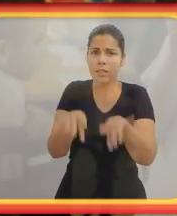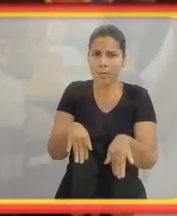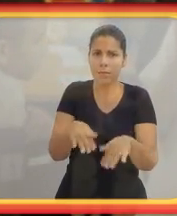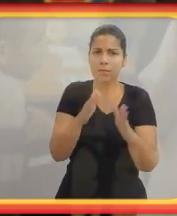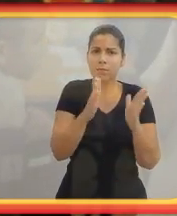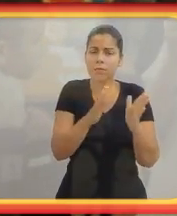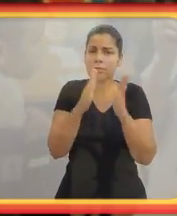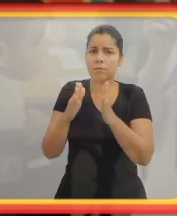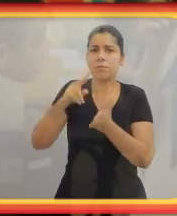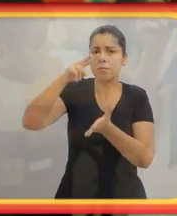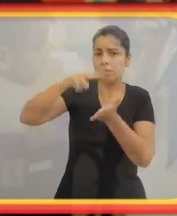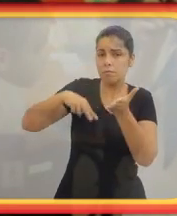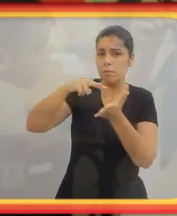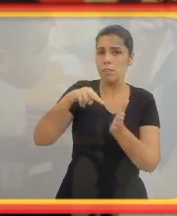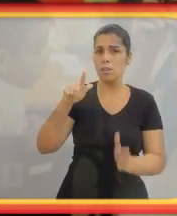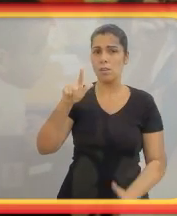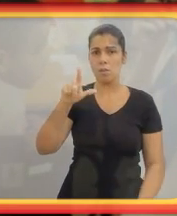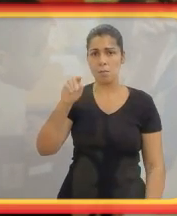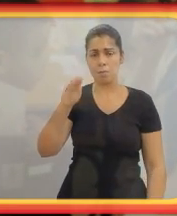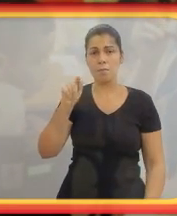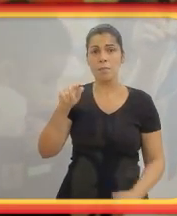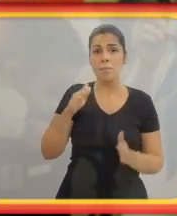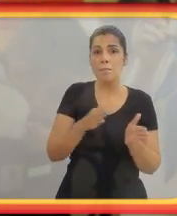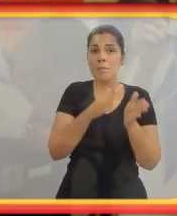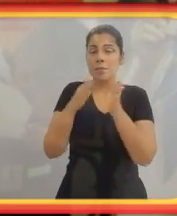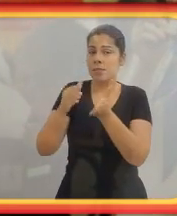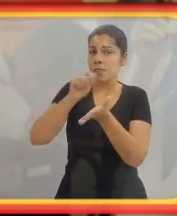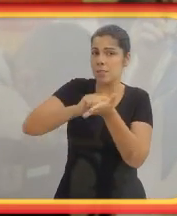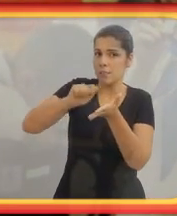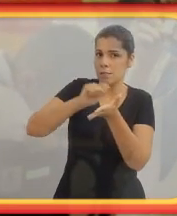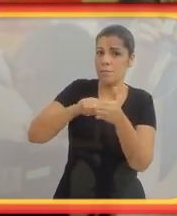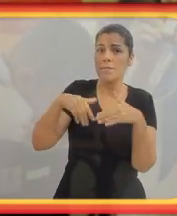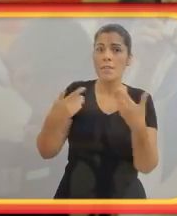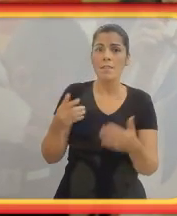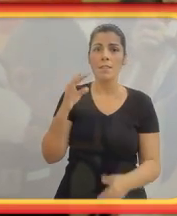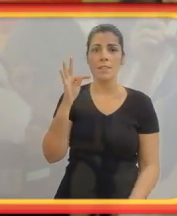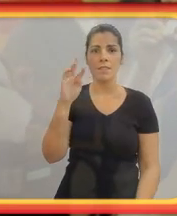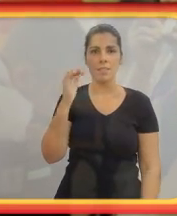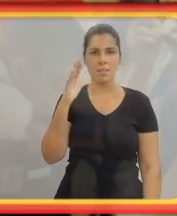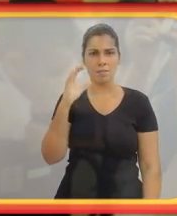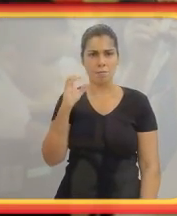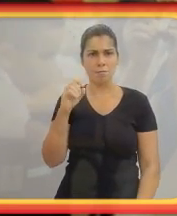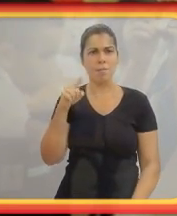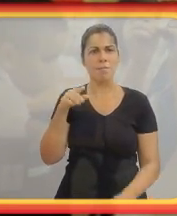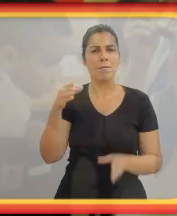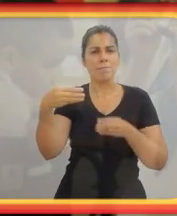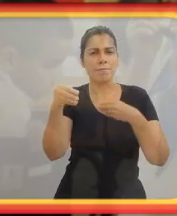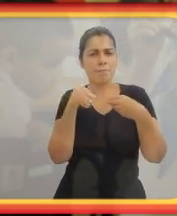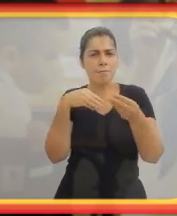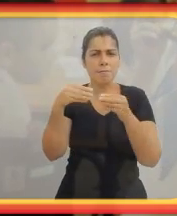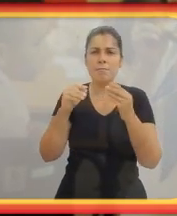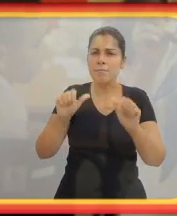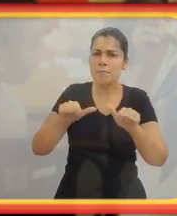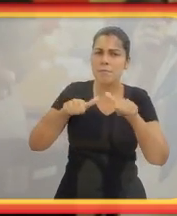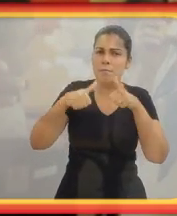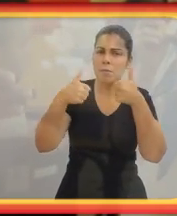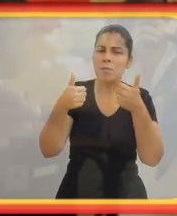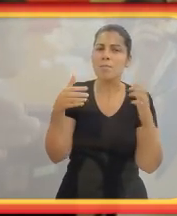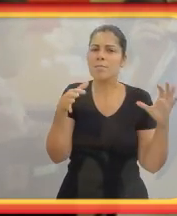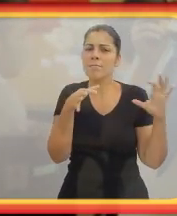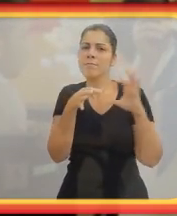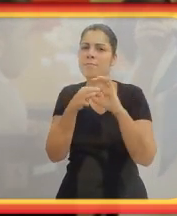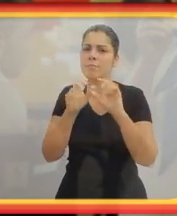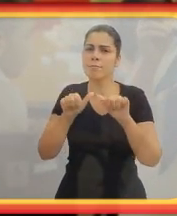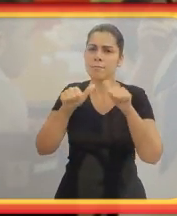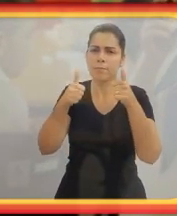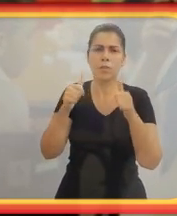última etapa da leitura global, passar à escrita. Chegar a terminar a última etapa da leitura global, já então se